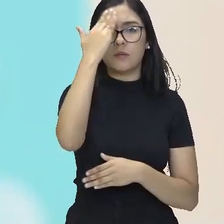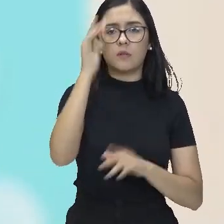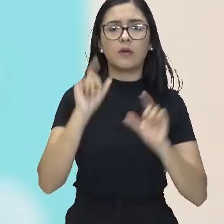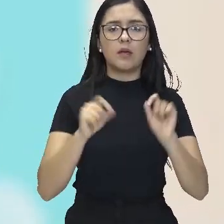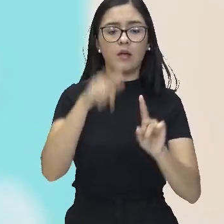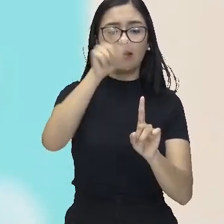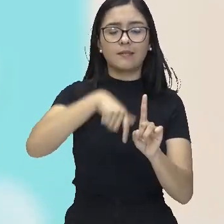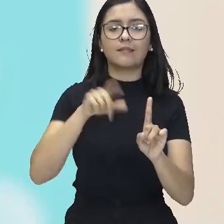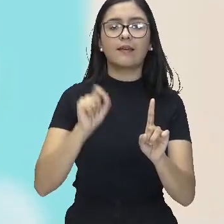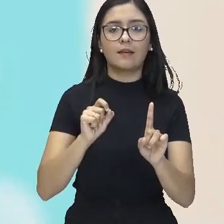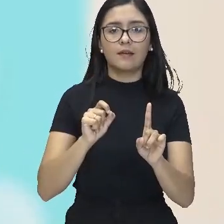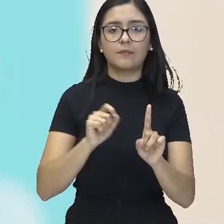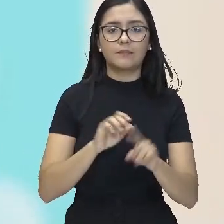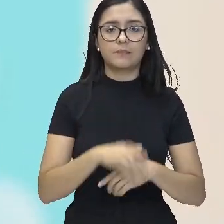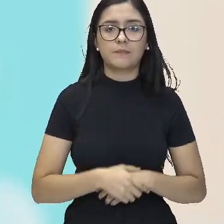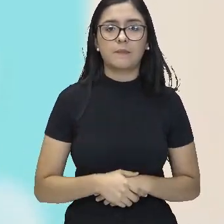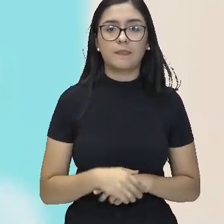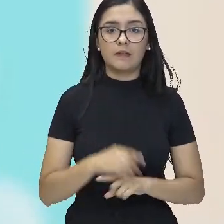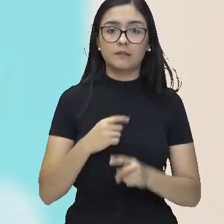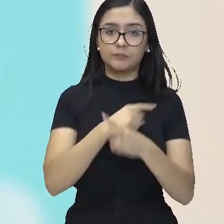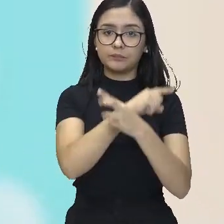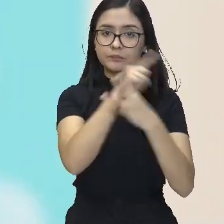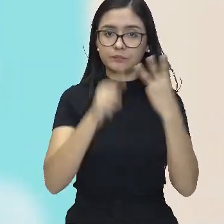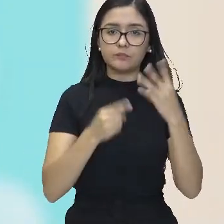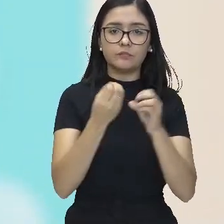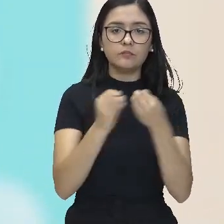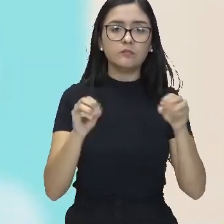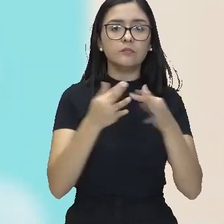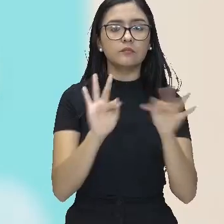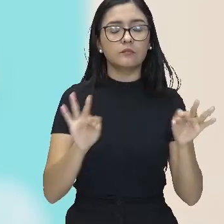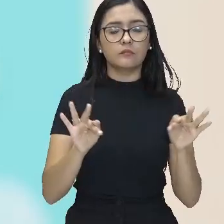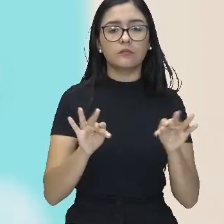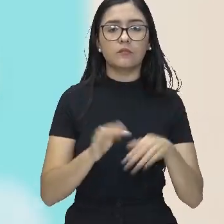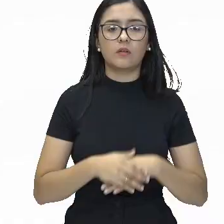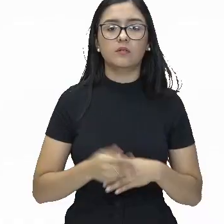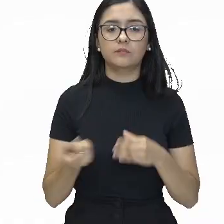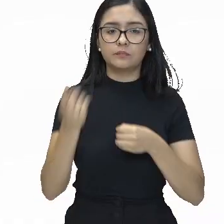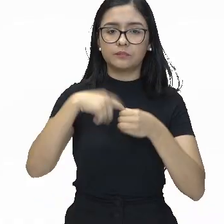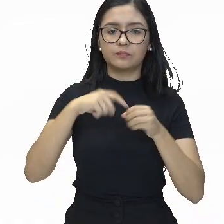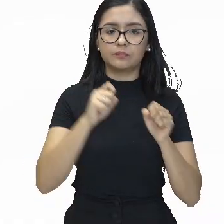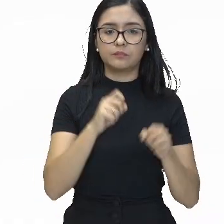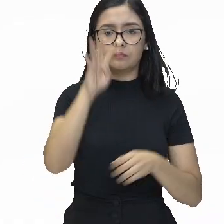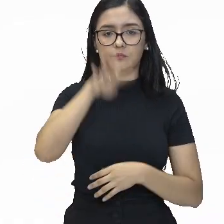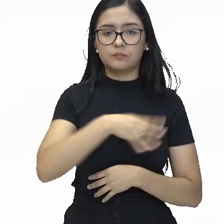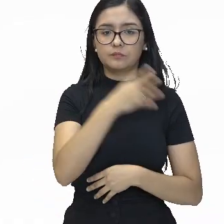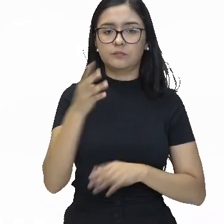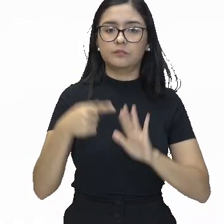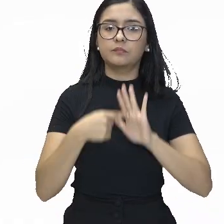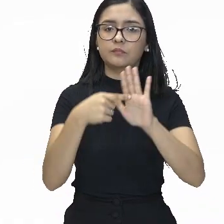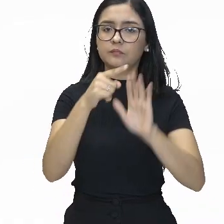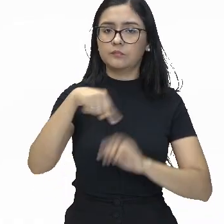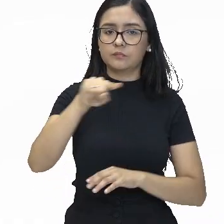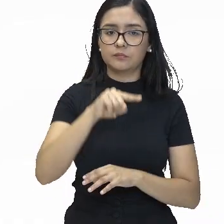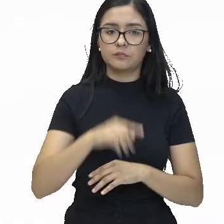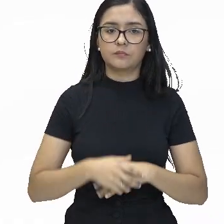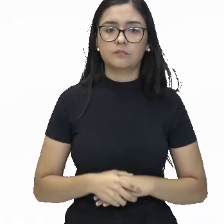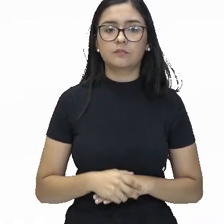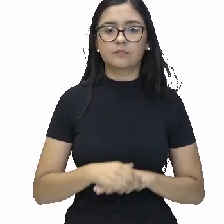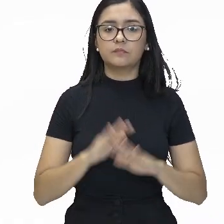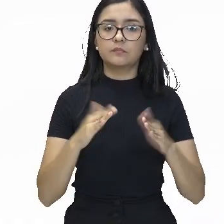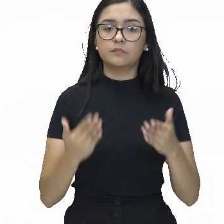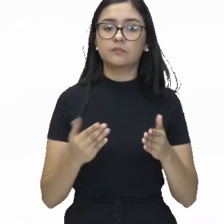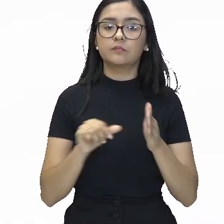o sujeito. Então, tenho 3 orações. Então, vamos voltar aqui no quadro novamente. Então, as